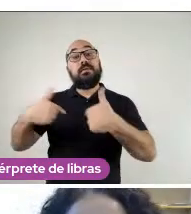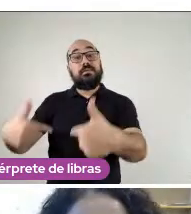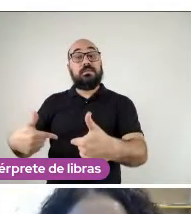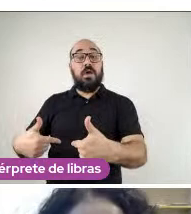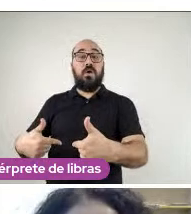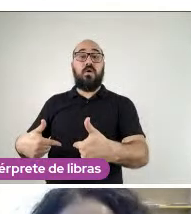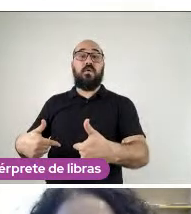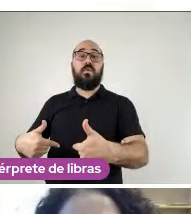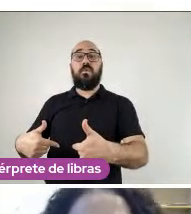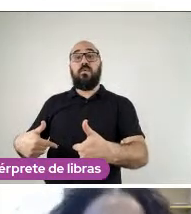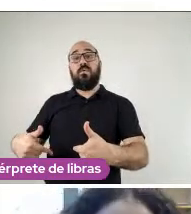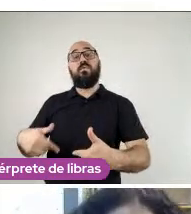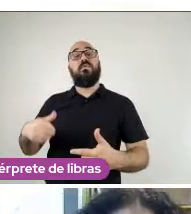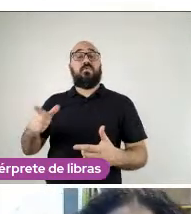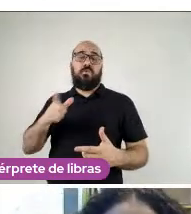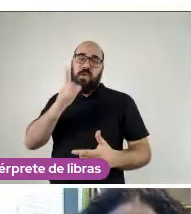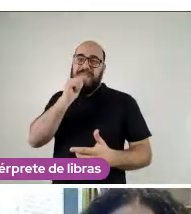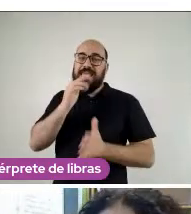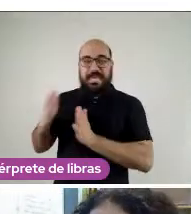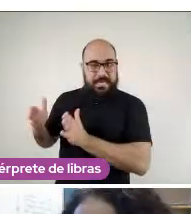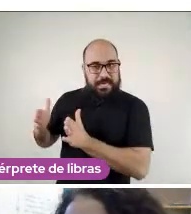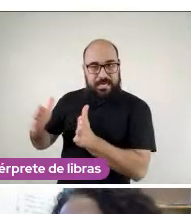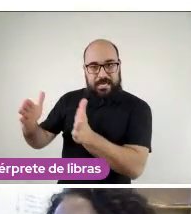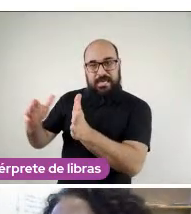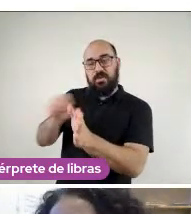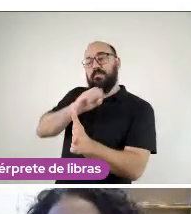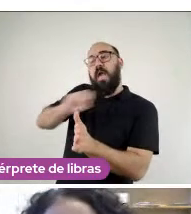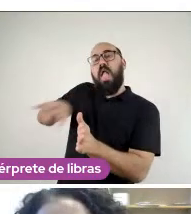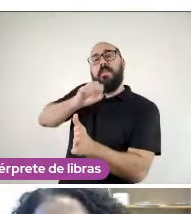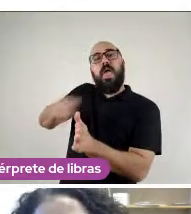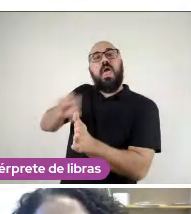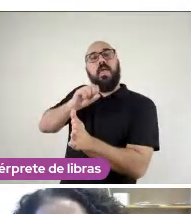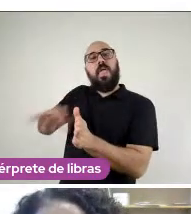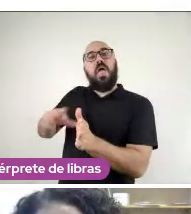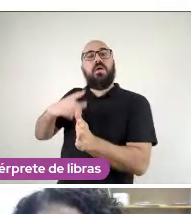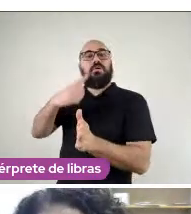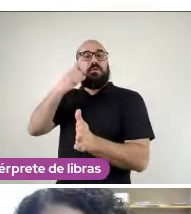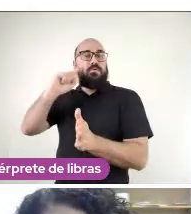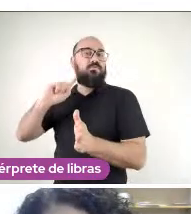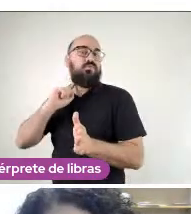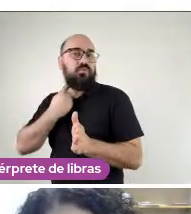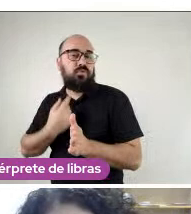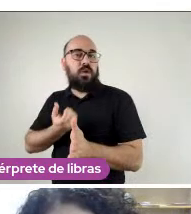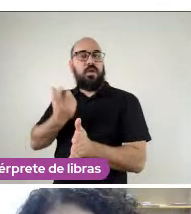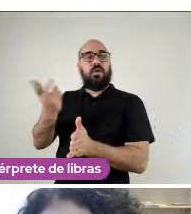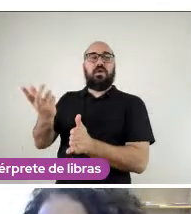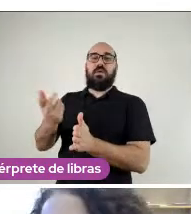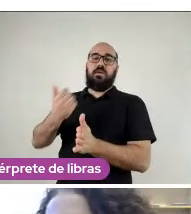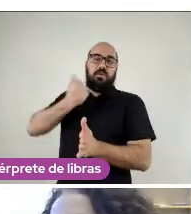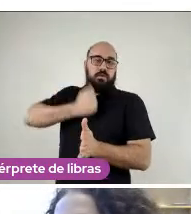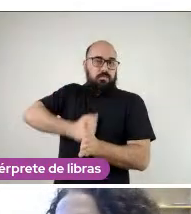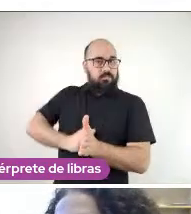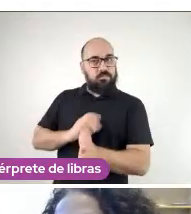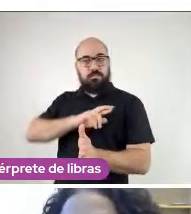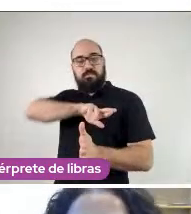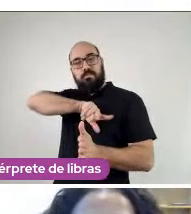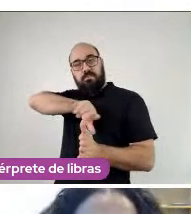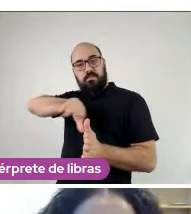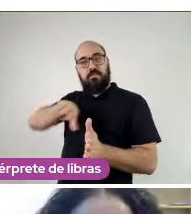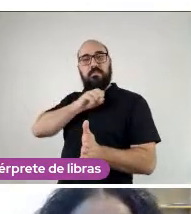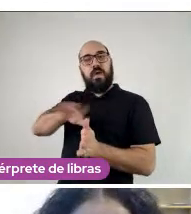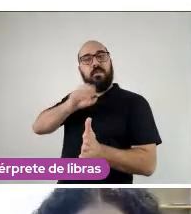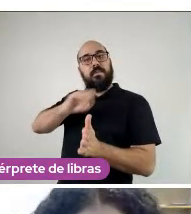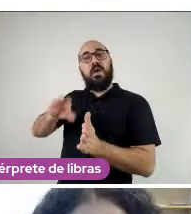de nutrientes nos rios, e esses nutrientes dos rios chegam, né, nos estuários, nos ambientes costeiros. E